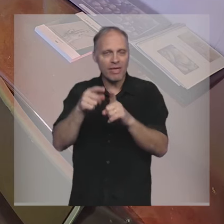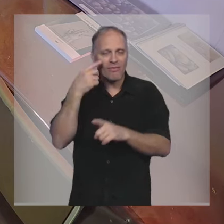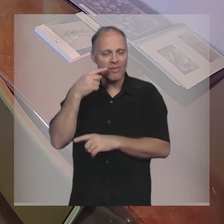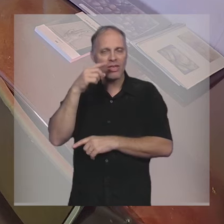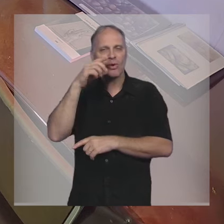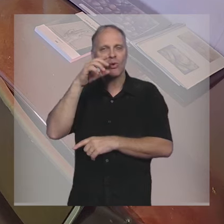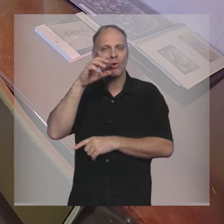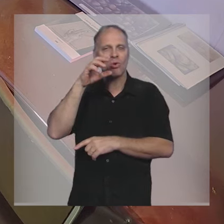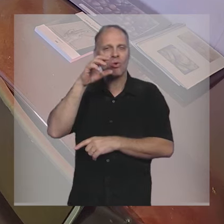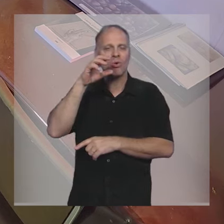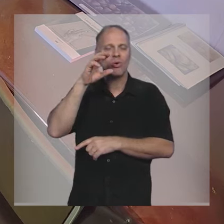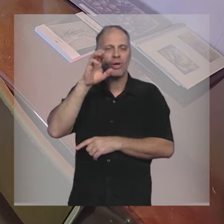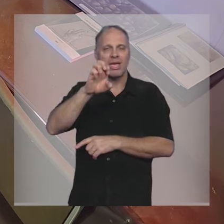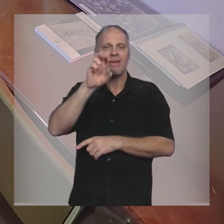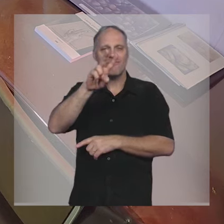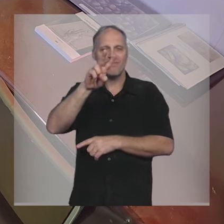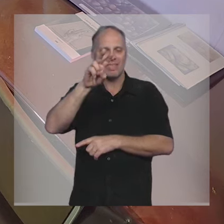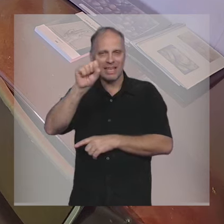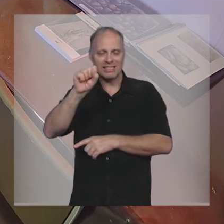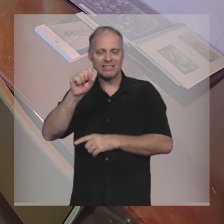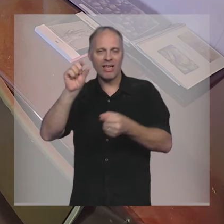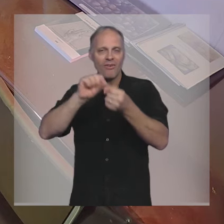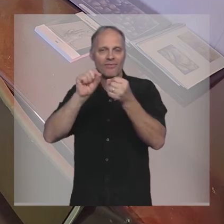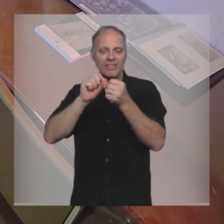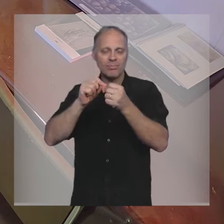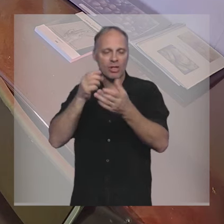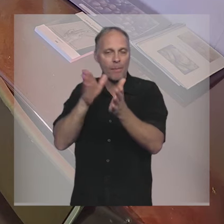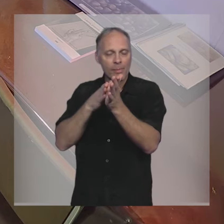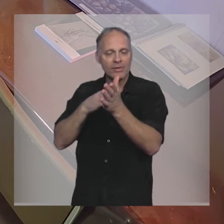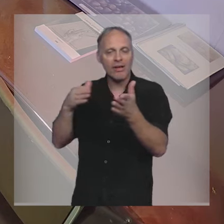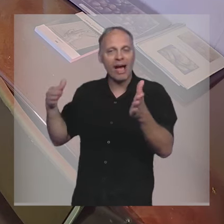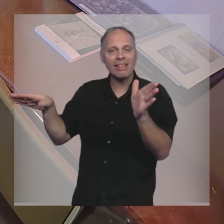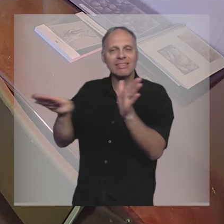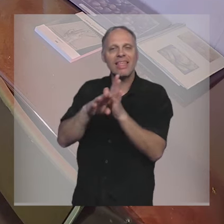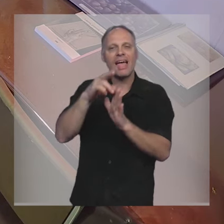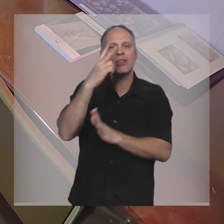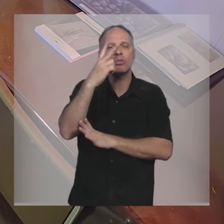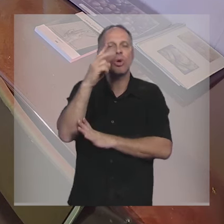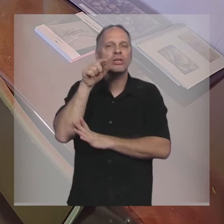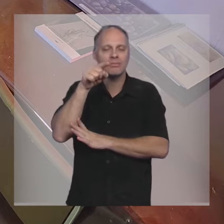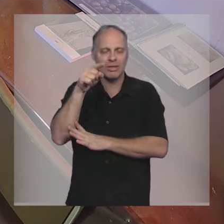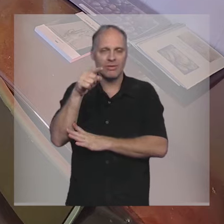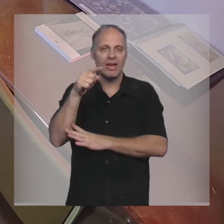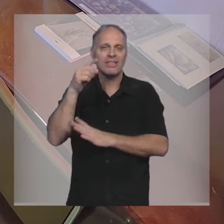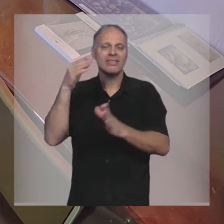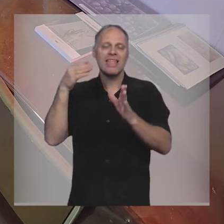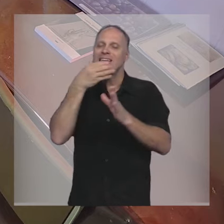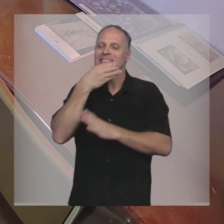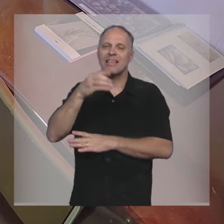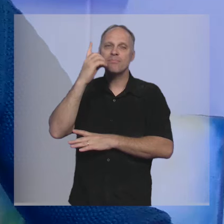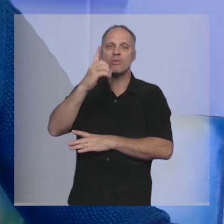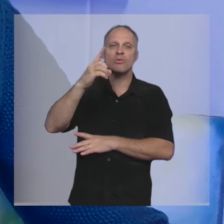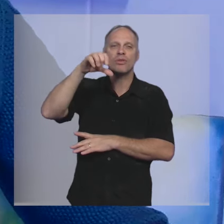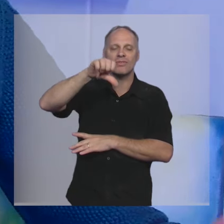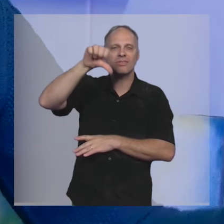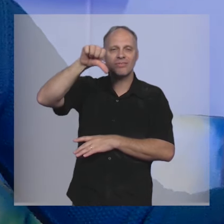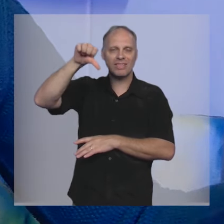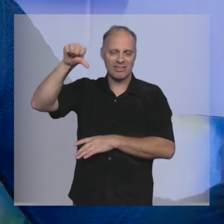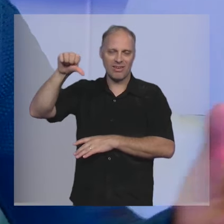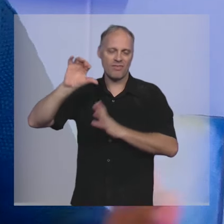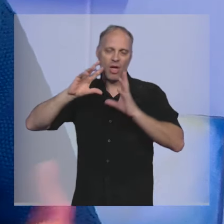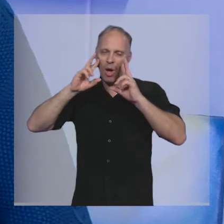da fundação até, porque eu me propus a fazer até o ano 2000, até dezembro de 1999. Eu